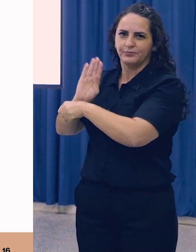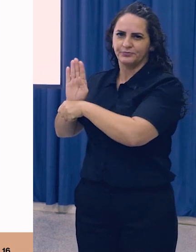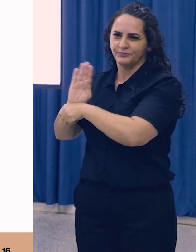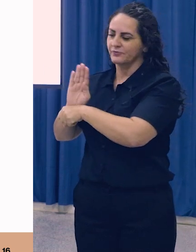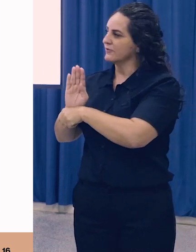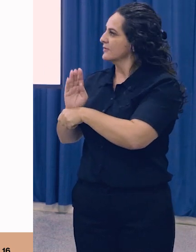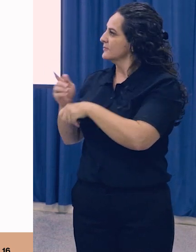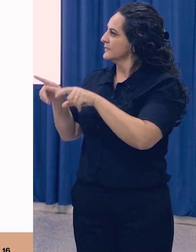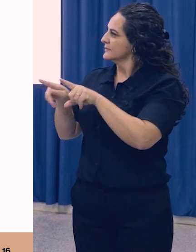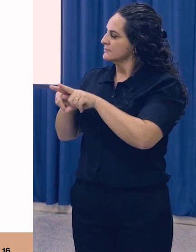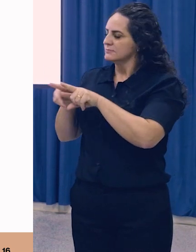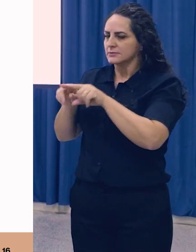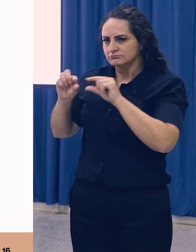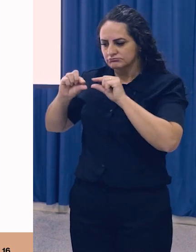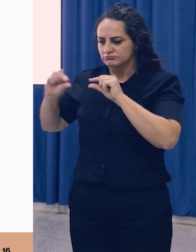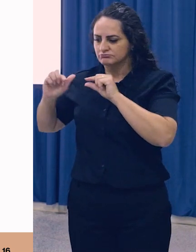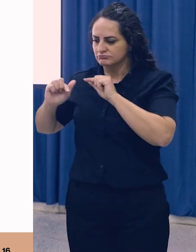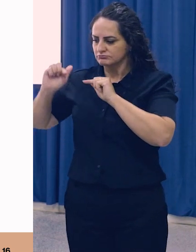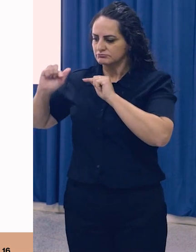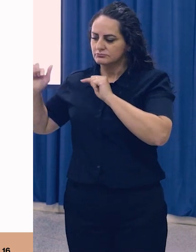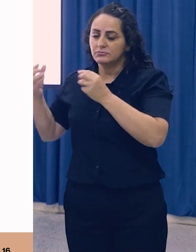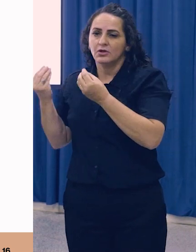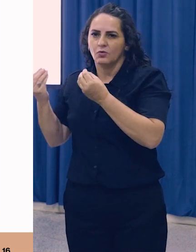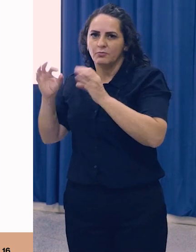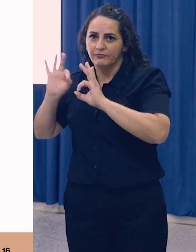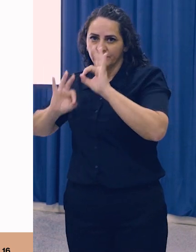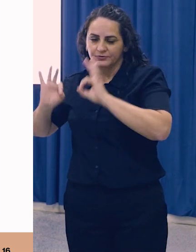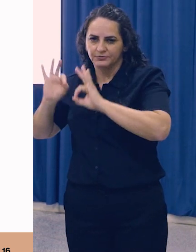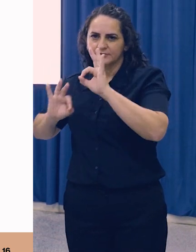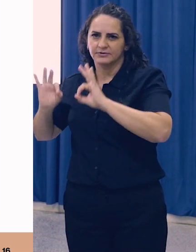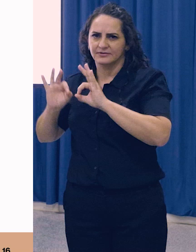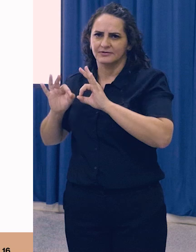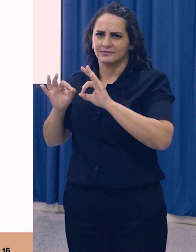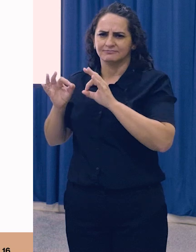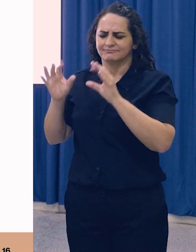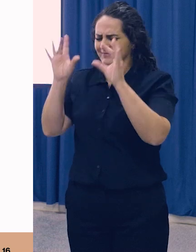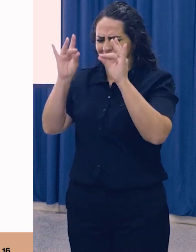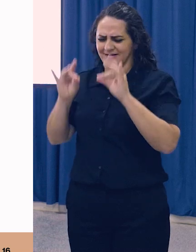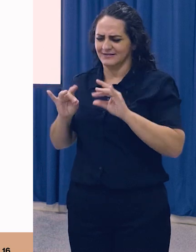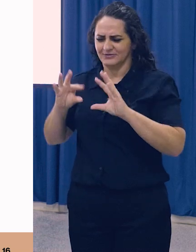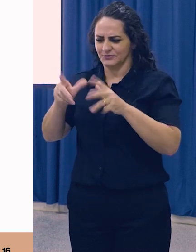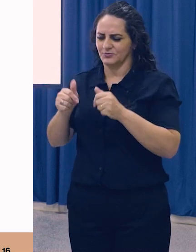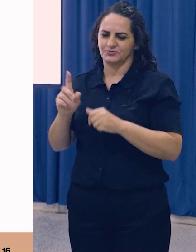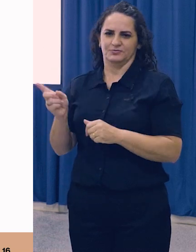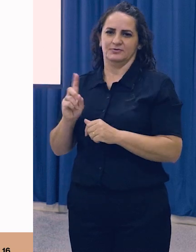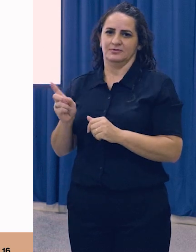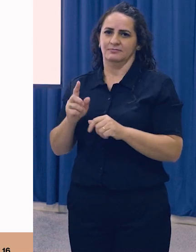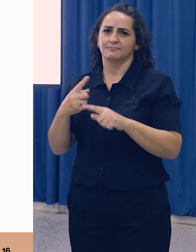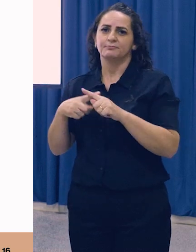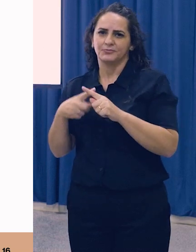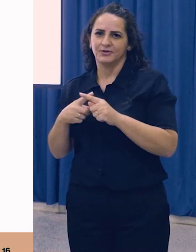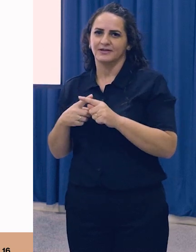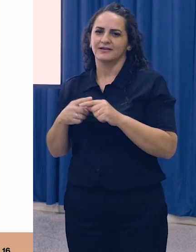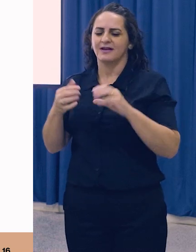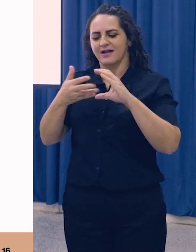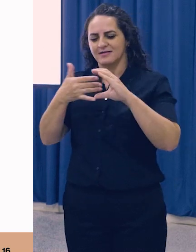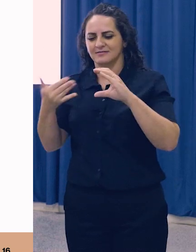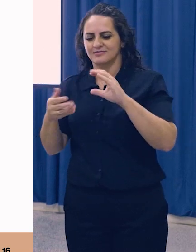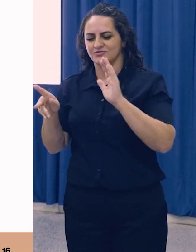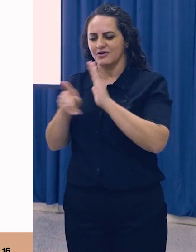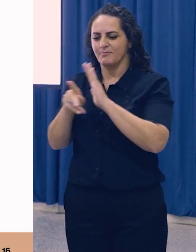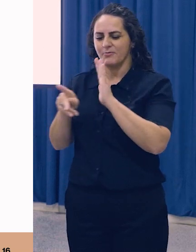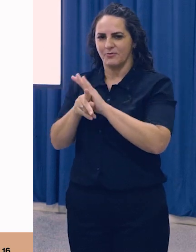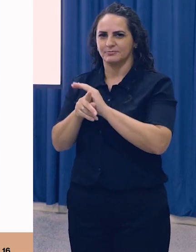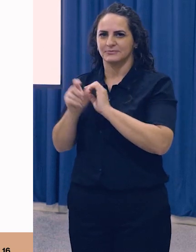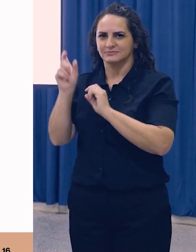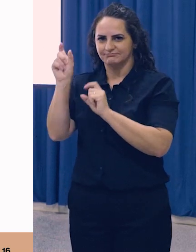linha editorial. Eu não vou falar de todos eles porque, enfim, cada um tem suas características, eu vou